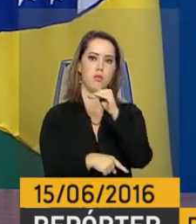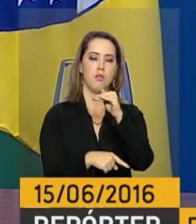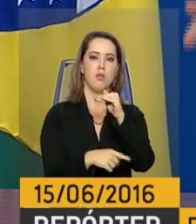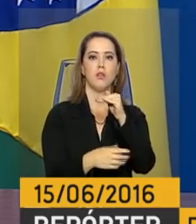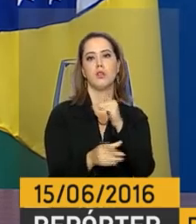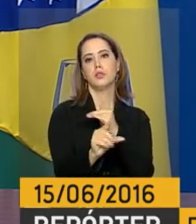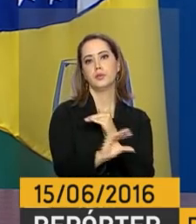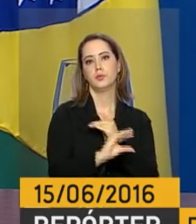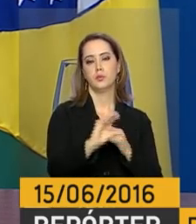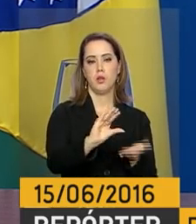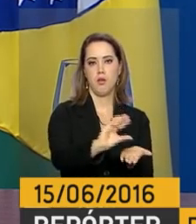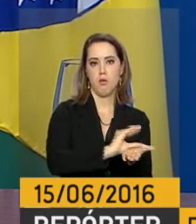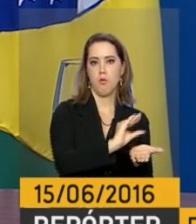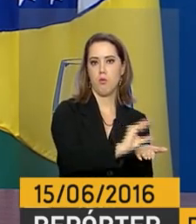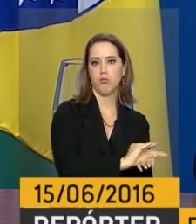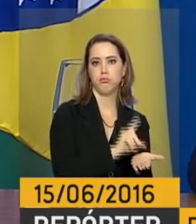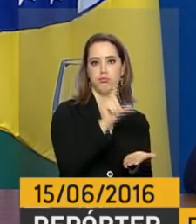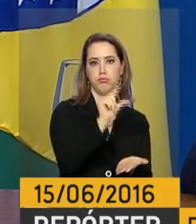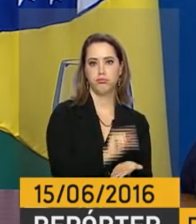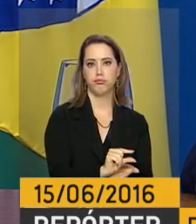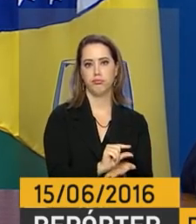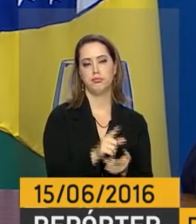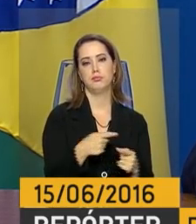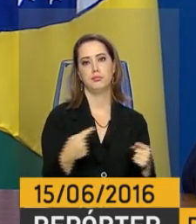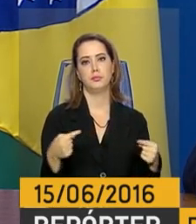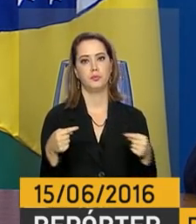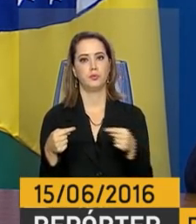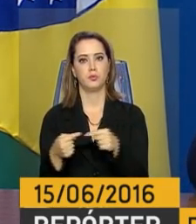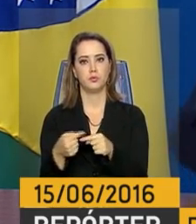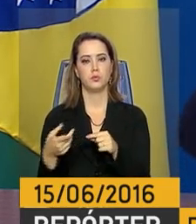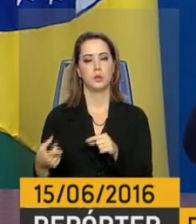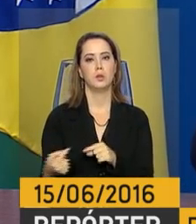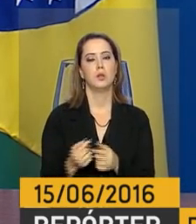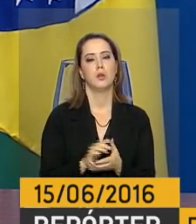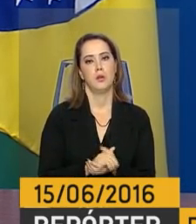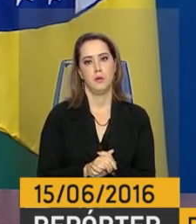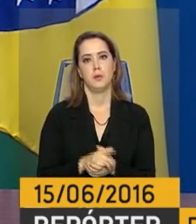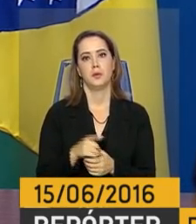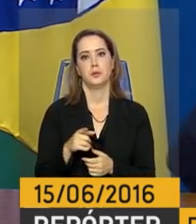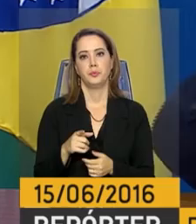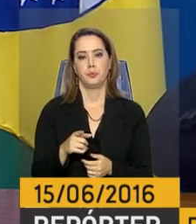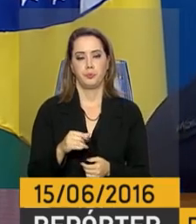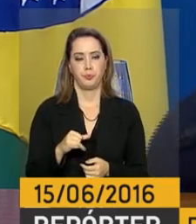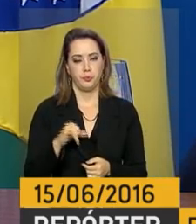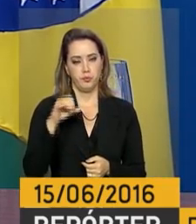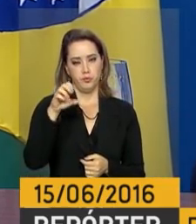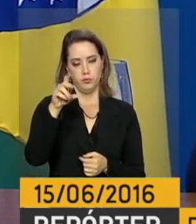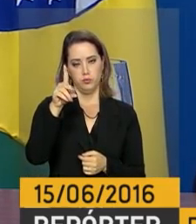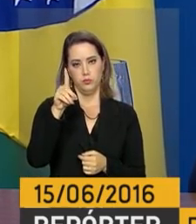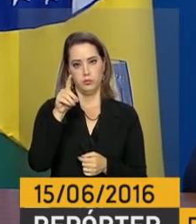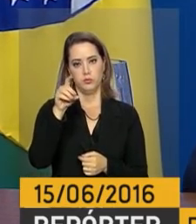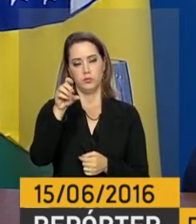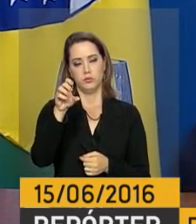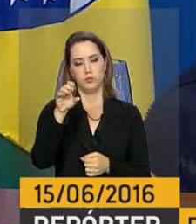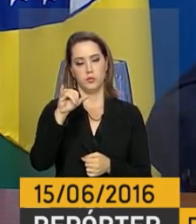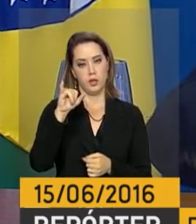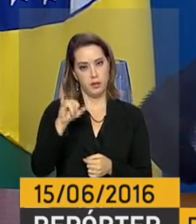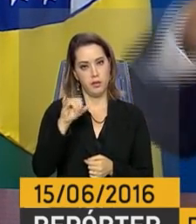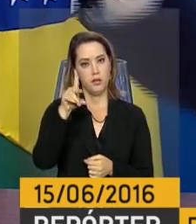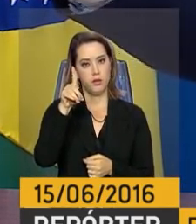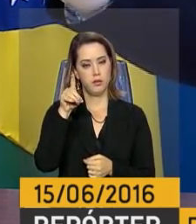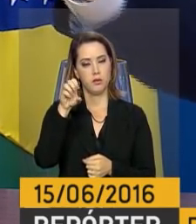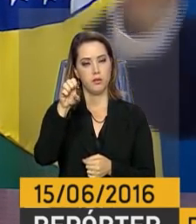algumas despesas estarem indexadas a outro tipo de indexador. é simplesmente para dar a